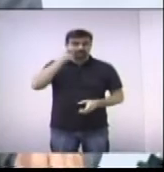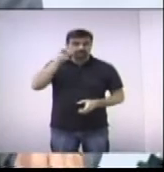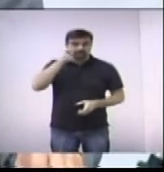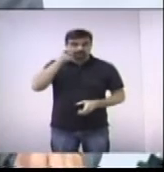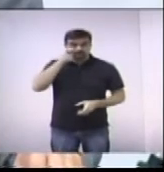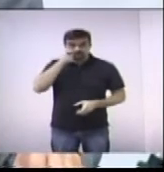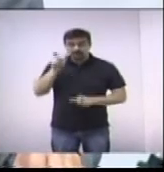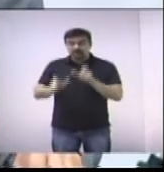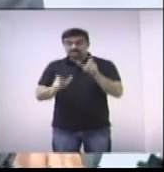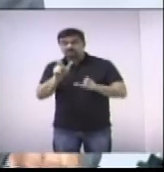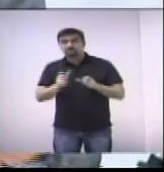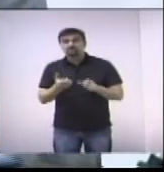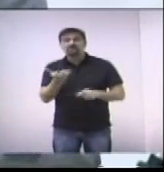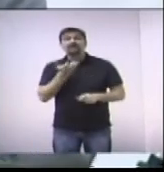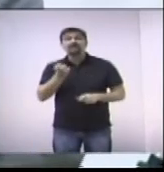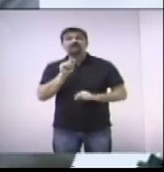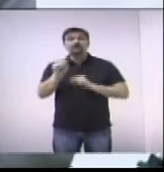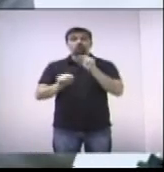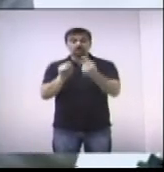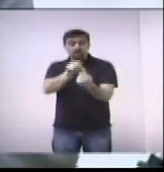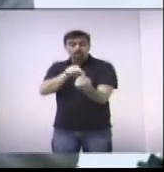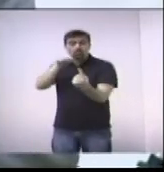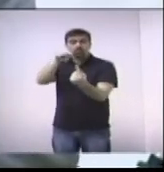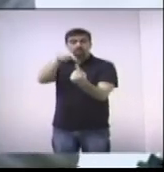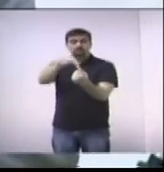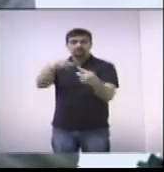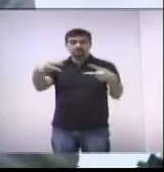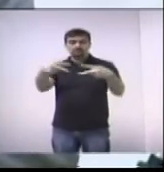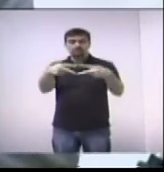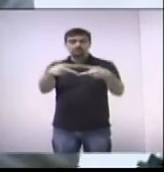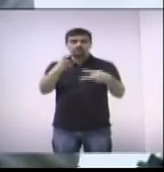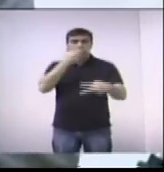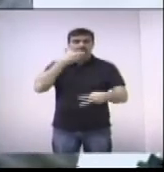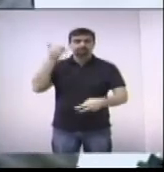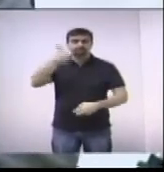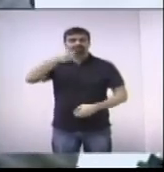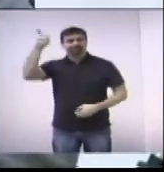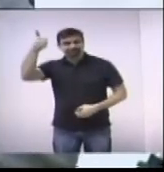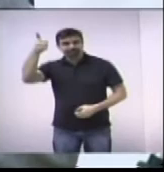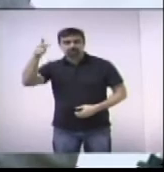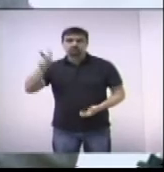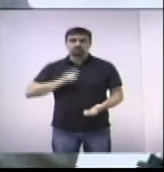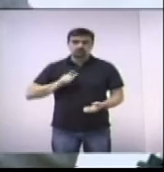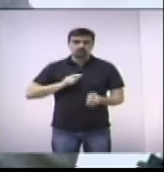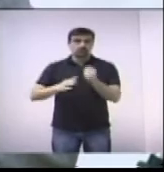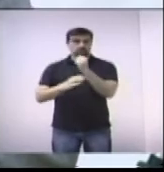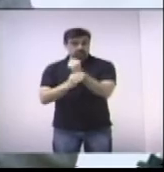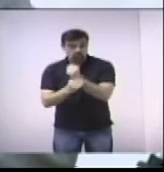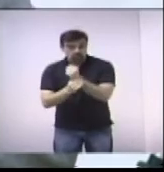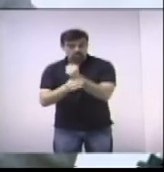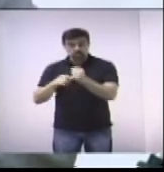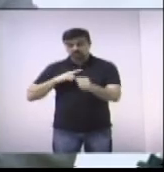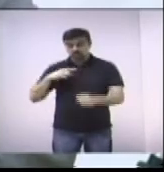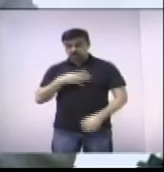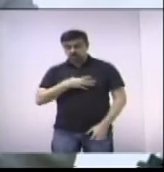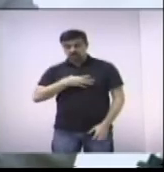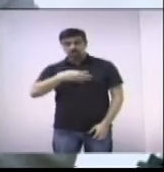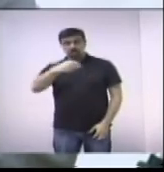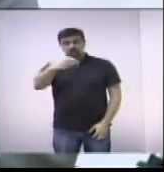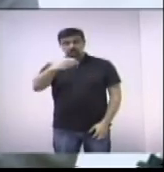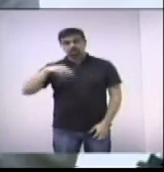não anseia uma cidade melhor? Uma cidade mais segura, para que sejam criados nossos